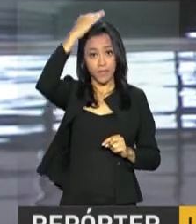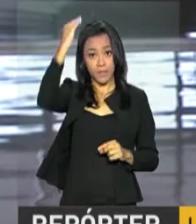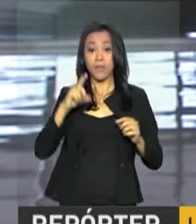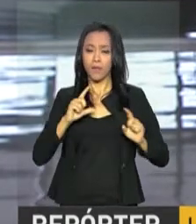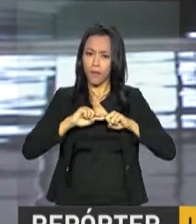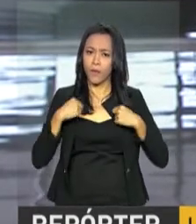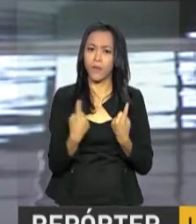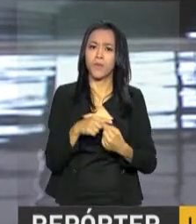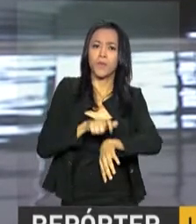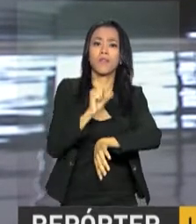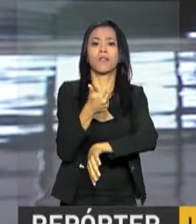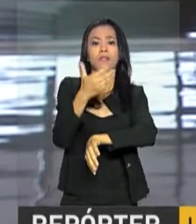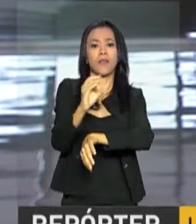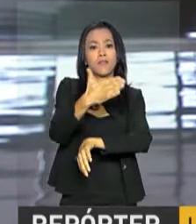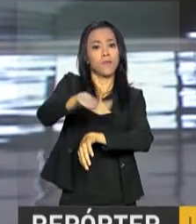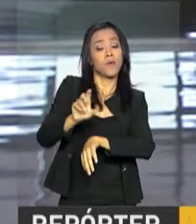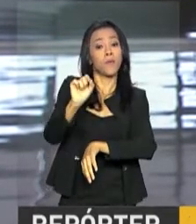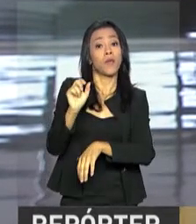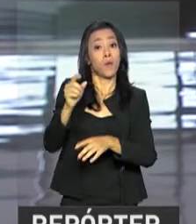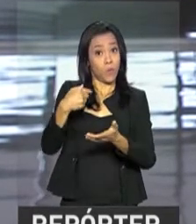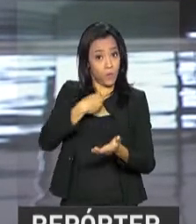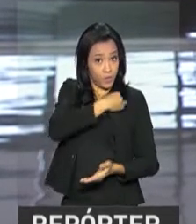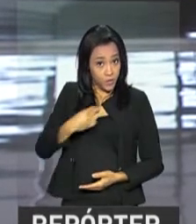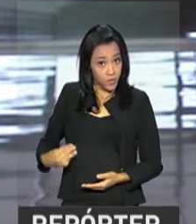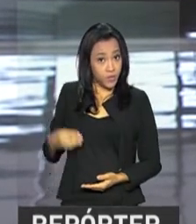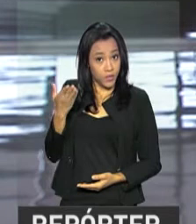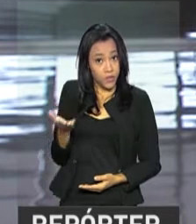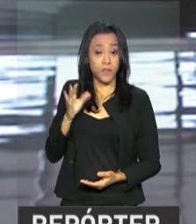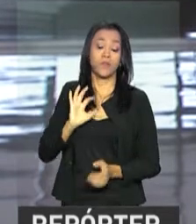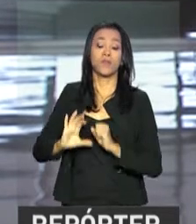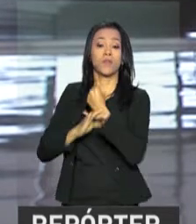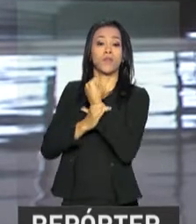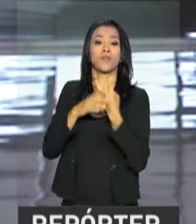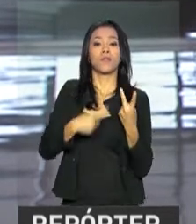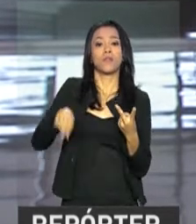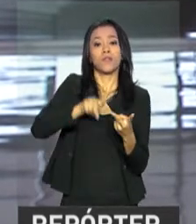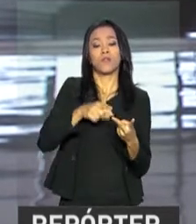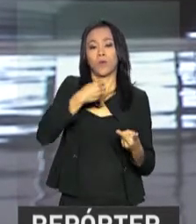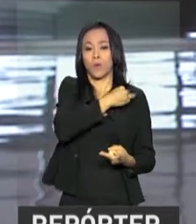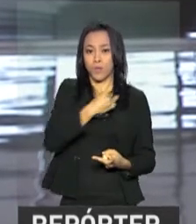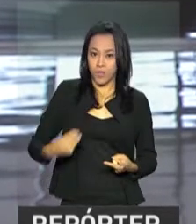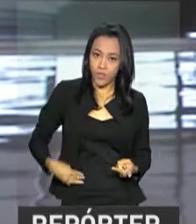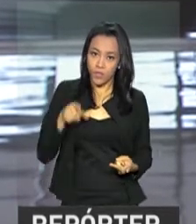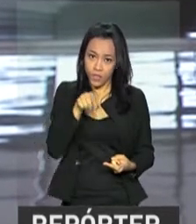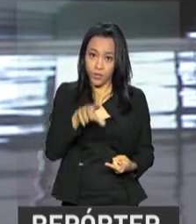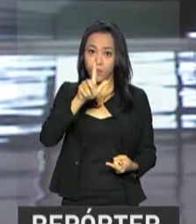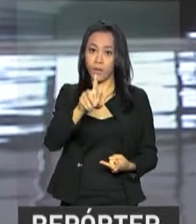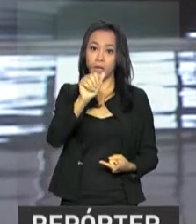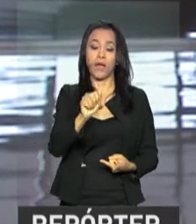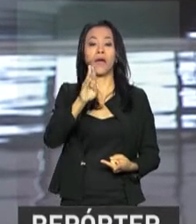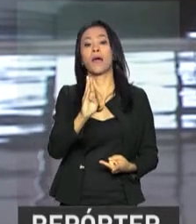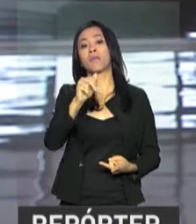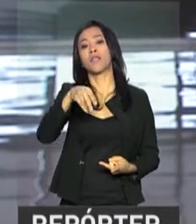dez e meia com o ministro interino da defesa general se ouve luna com o ministro-chefe do gabinete de segurança institucional sergio